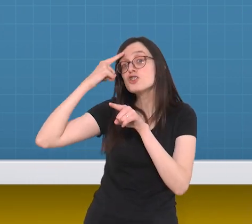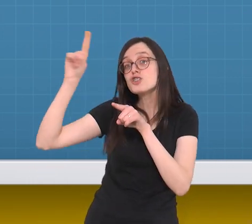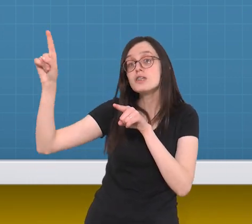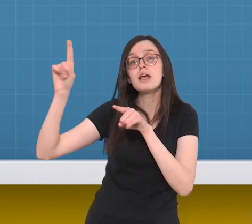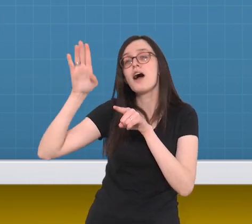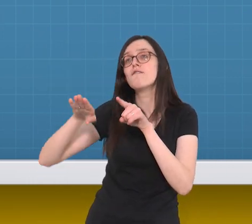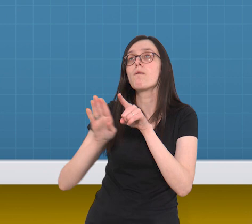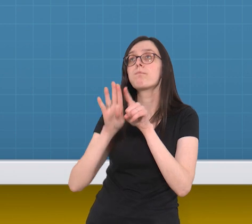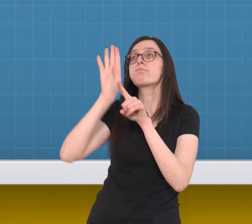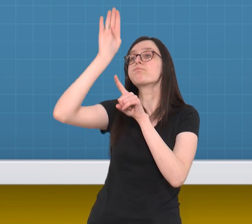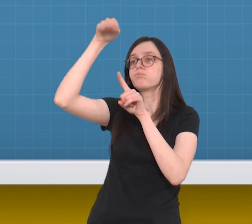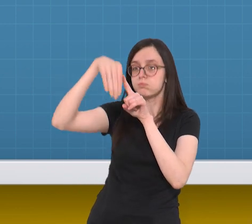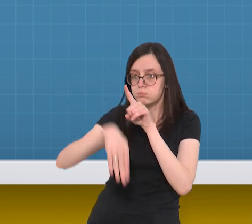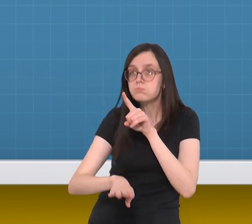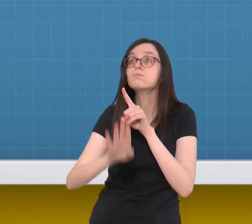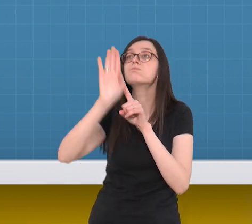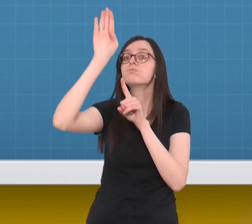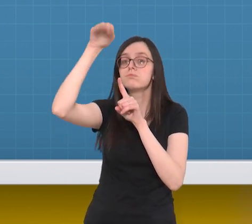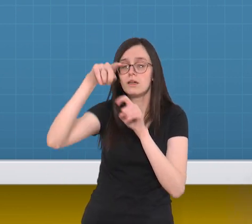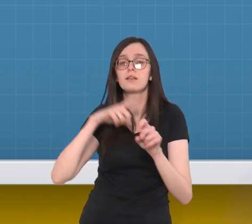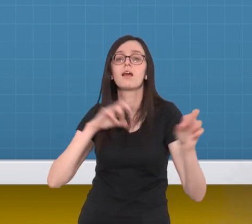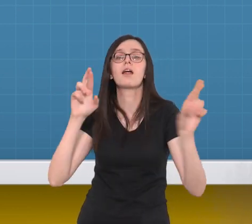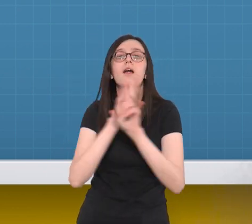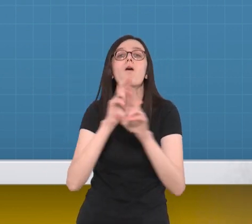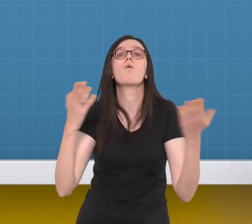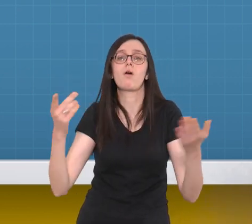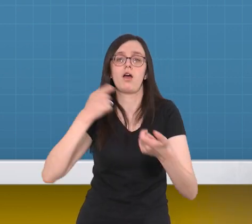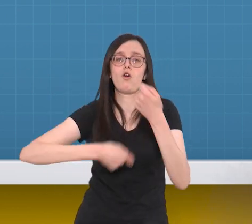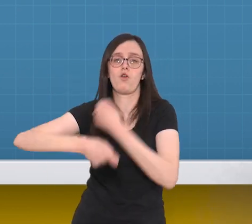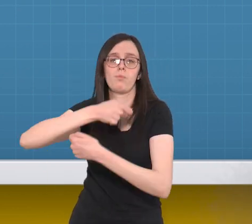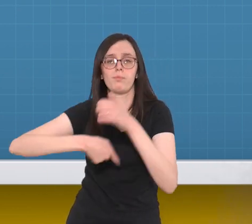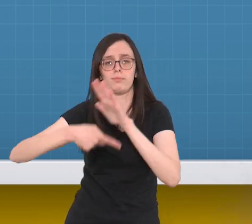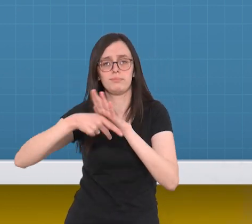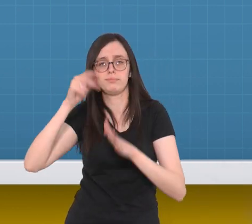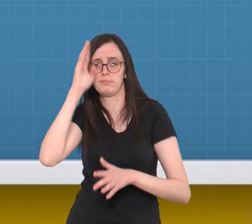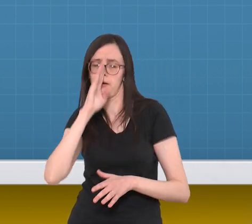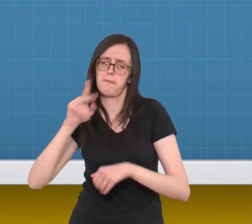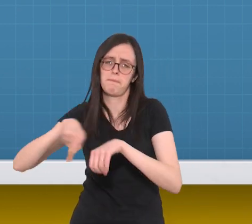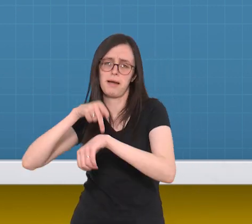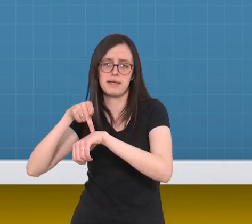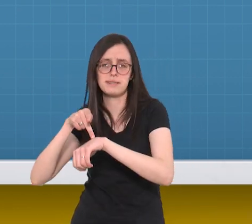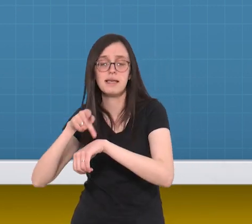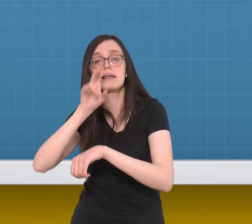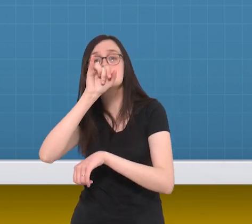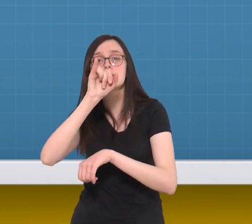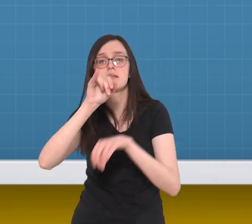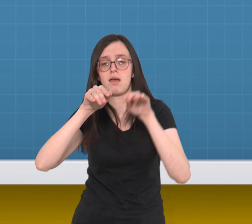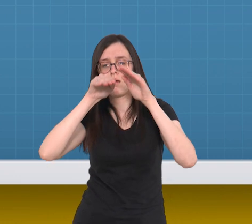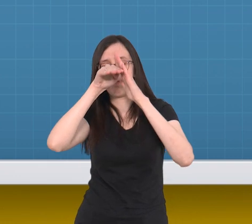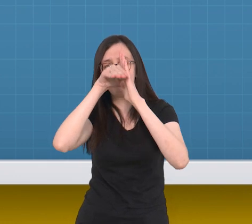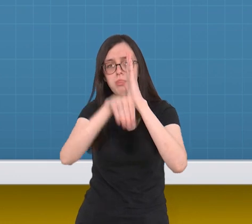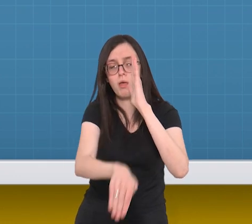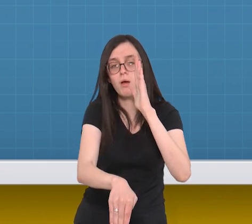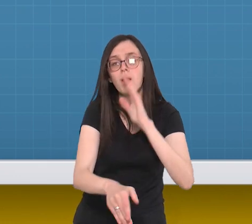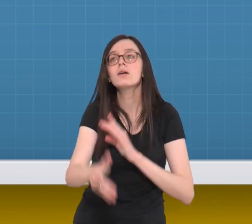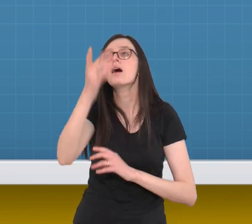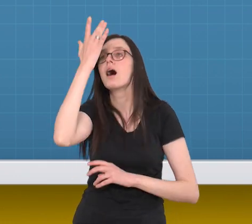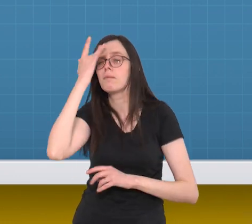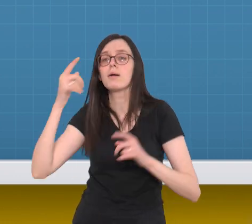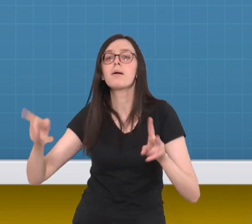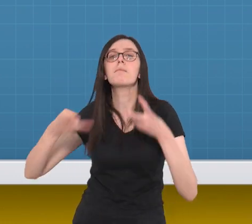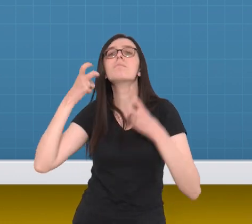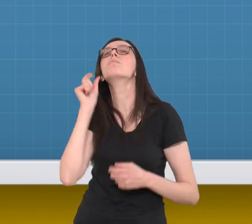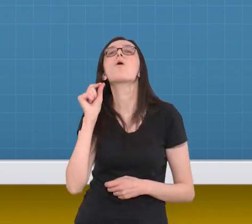ou abaixo, ele diretamente se relaciona com a nossa economia. Se ele abaixou, no dia seguinte você